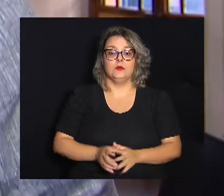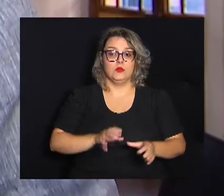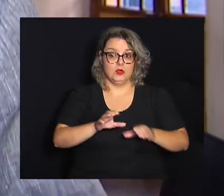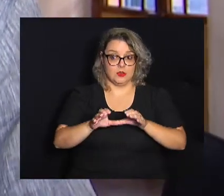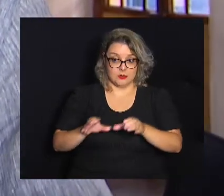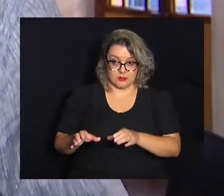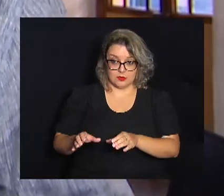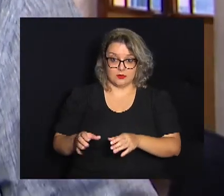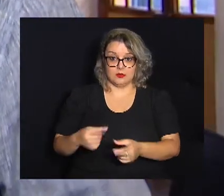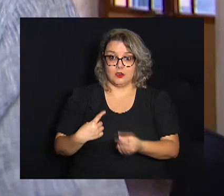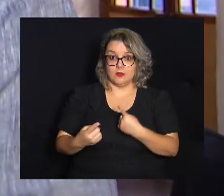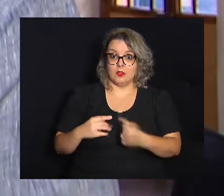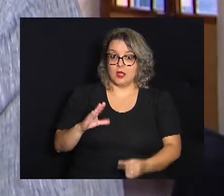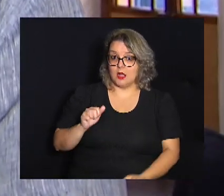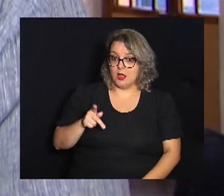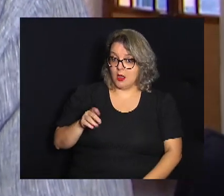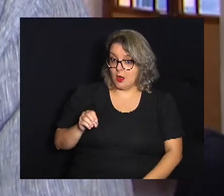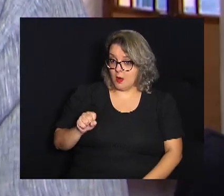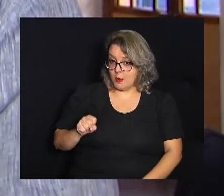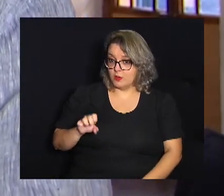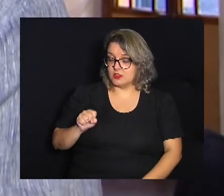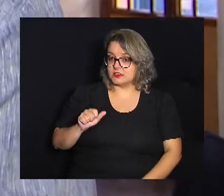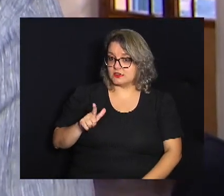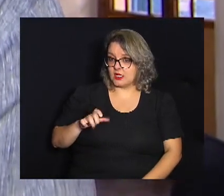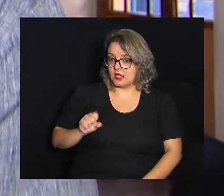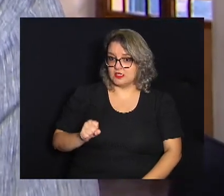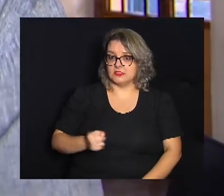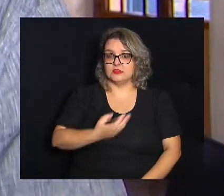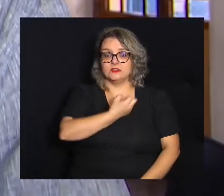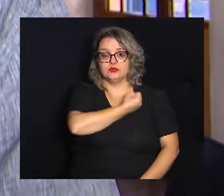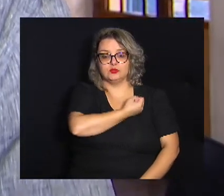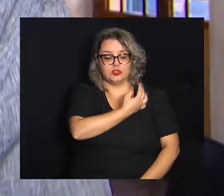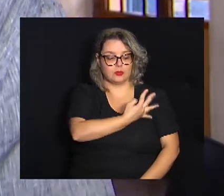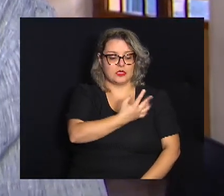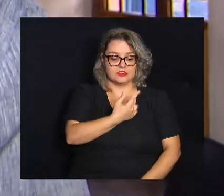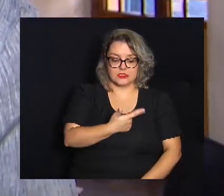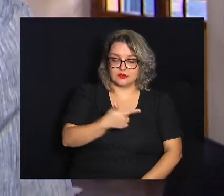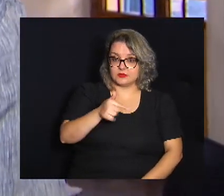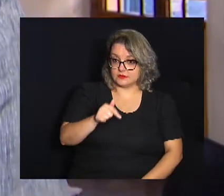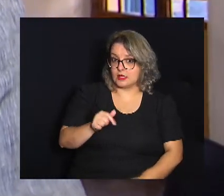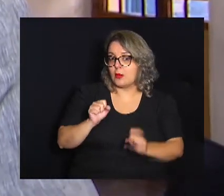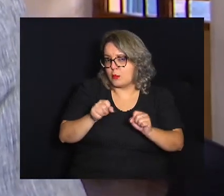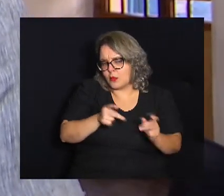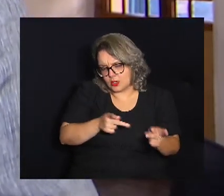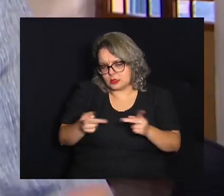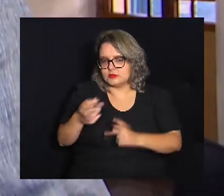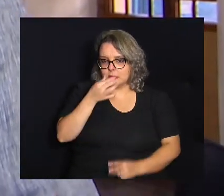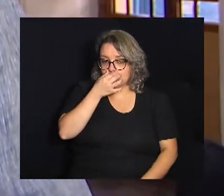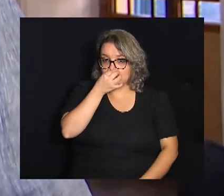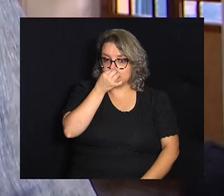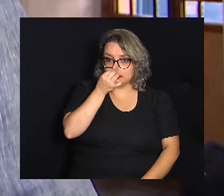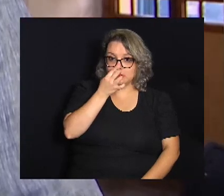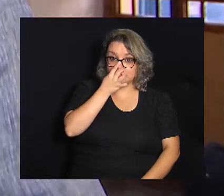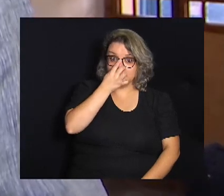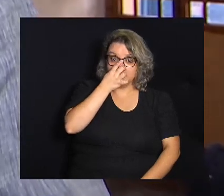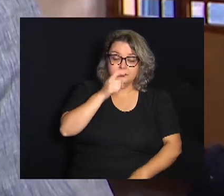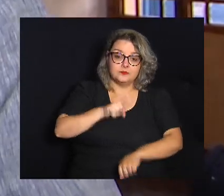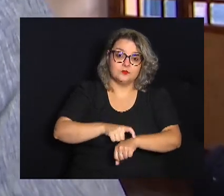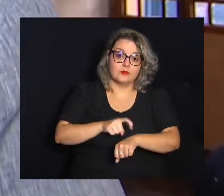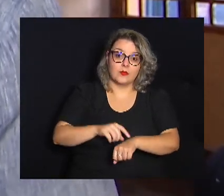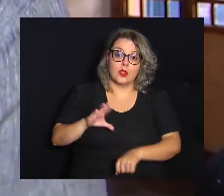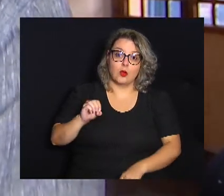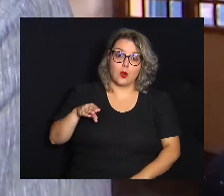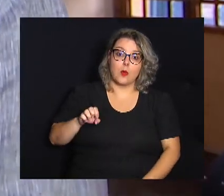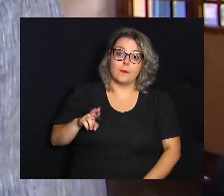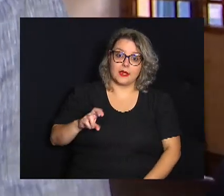fica na Avenida Campos Salles, 427, então é possível visitar. Nós estamos aqui no horário comercial,